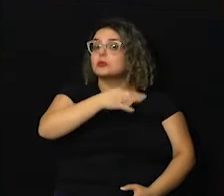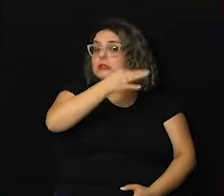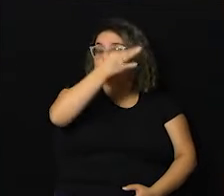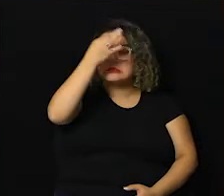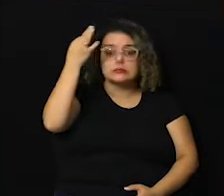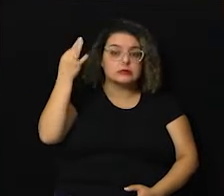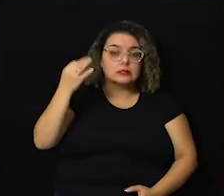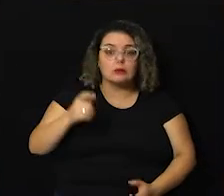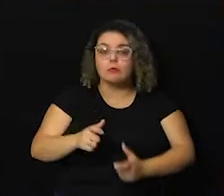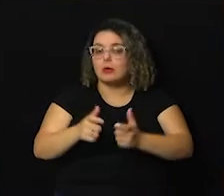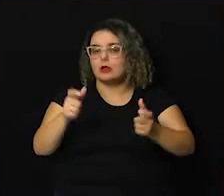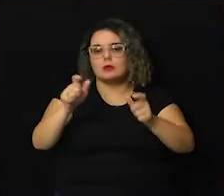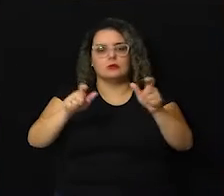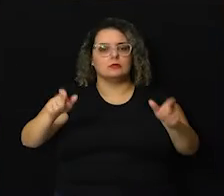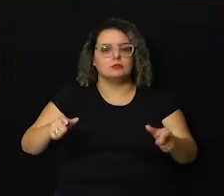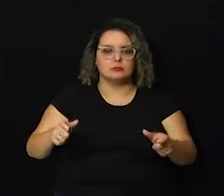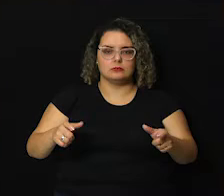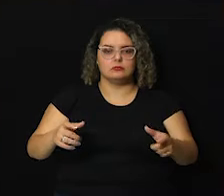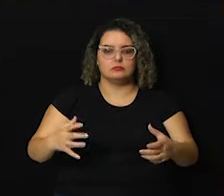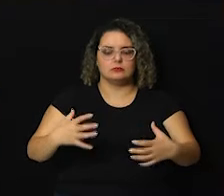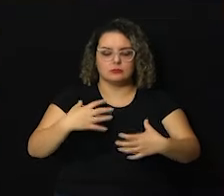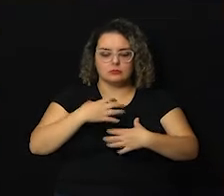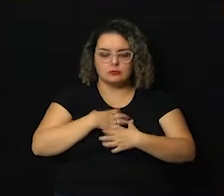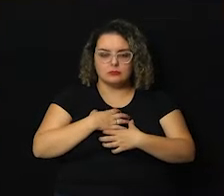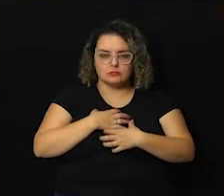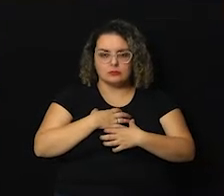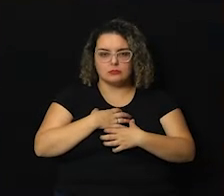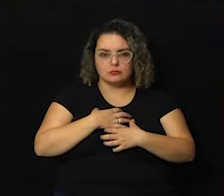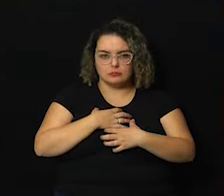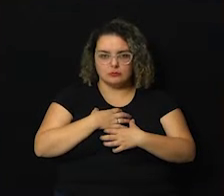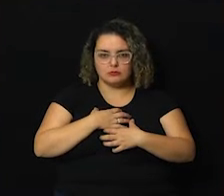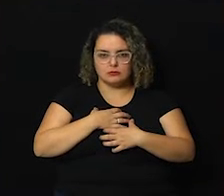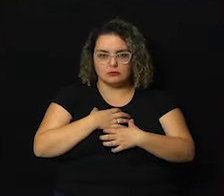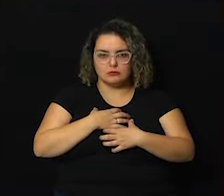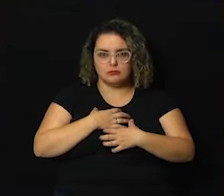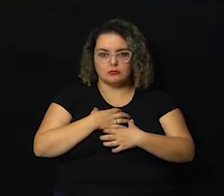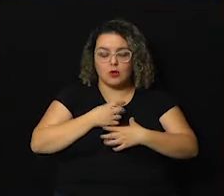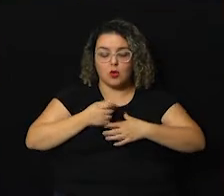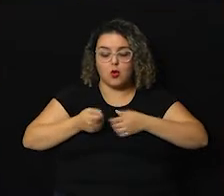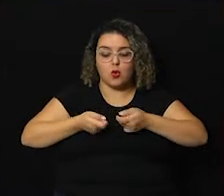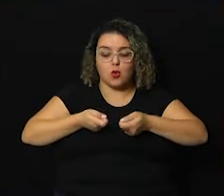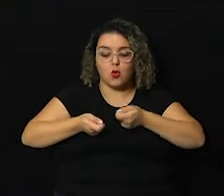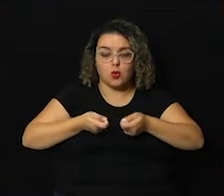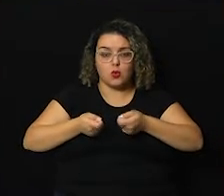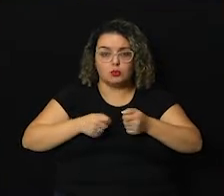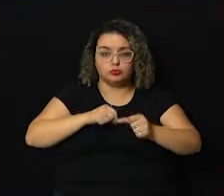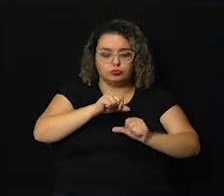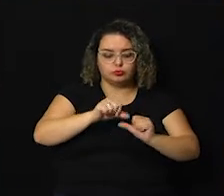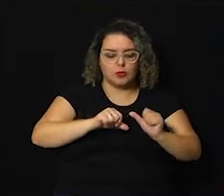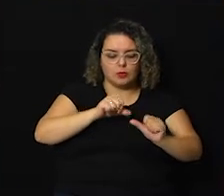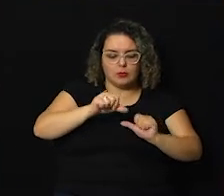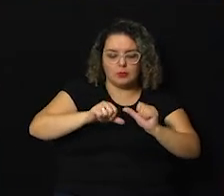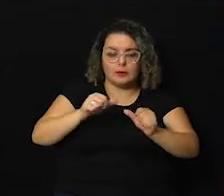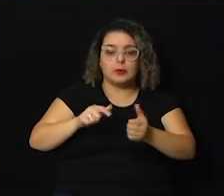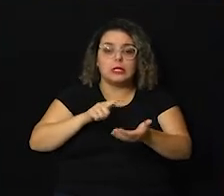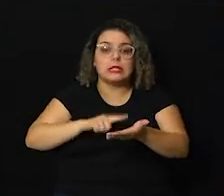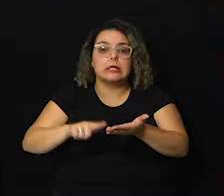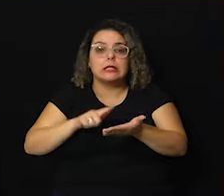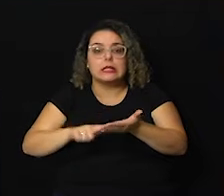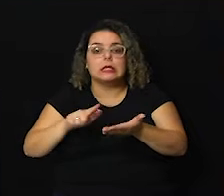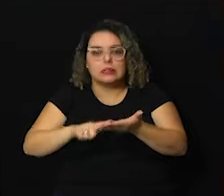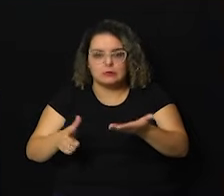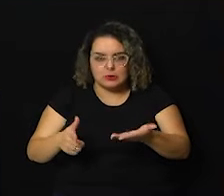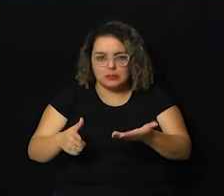que a maioria dos indivíduos carrega em si um aparato de controle dessas mutações ou de